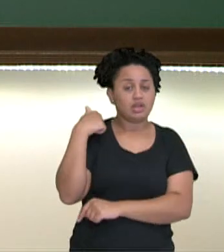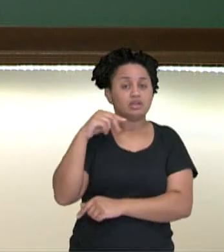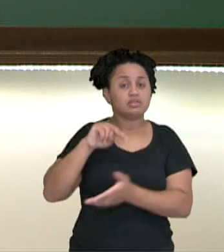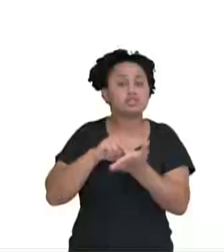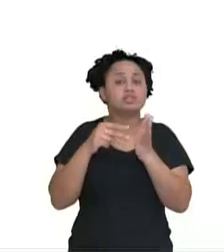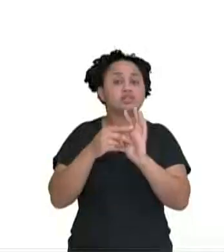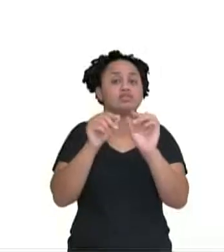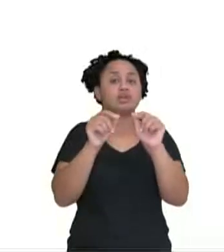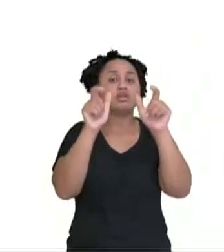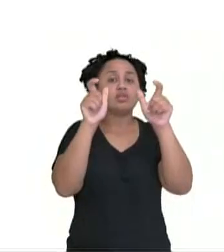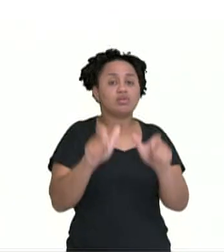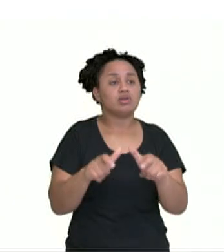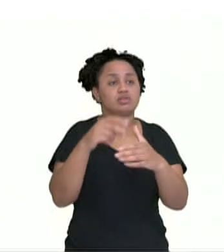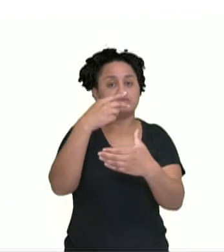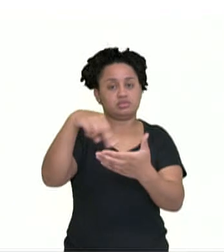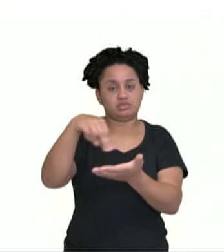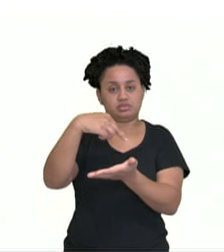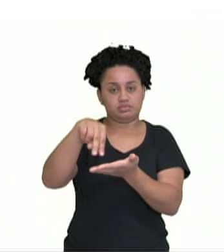de dançar.